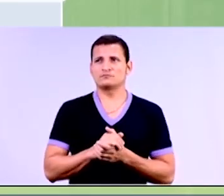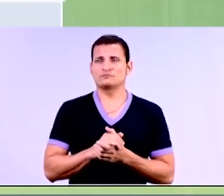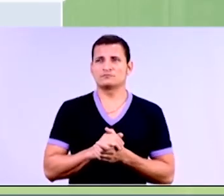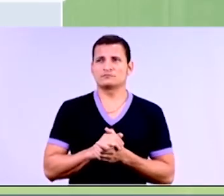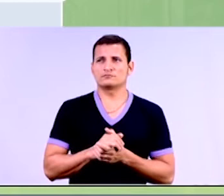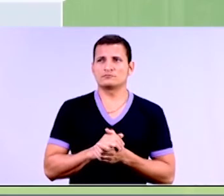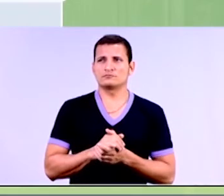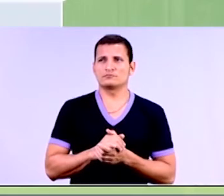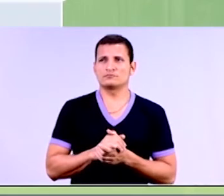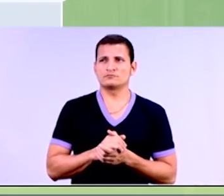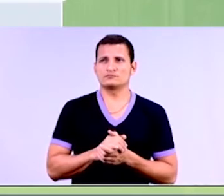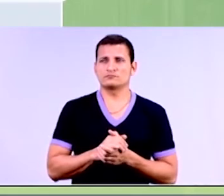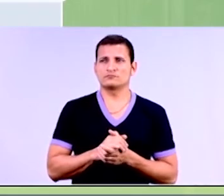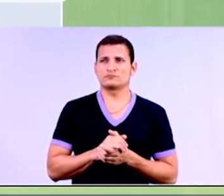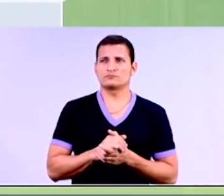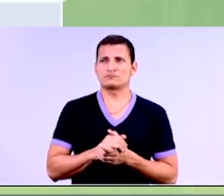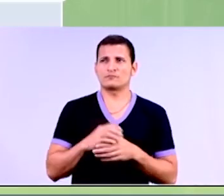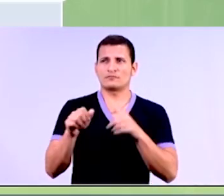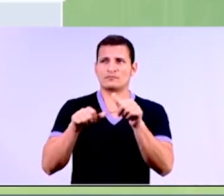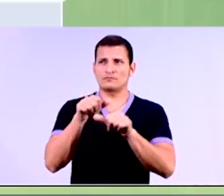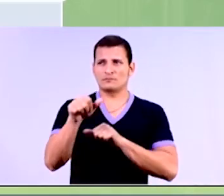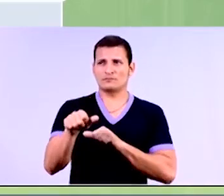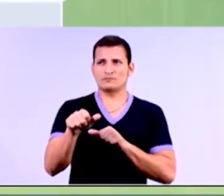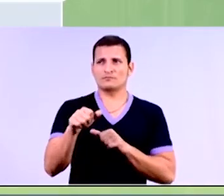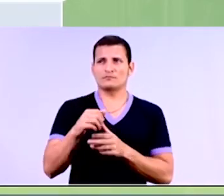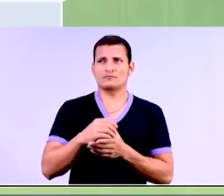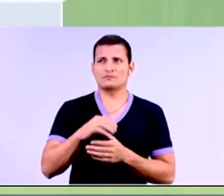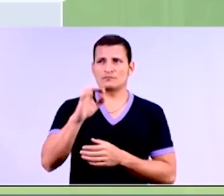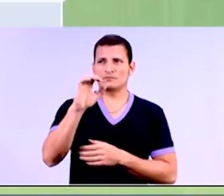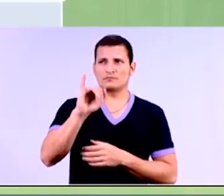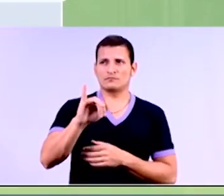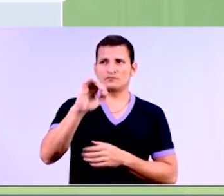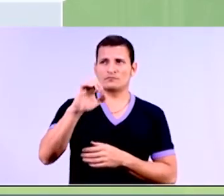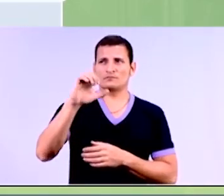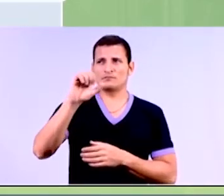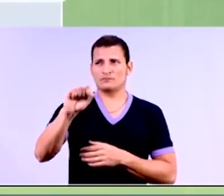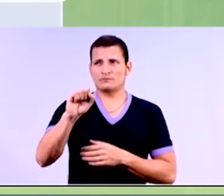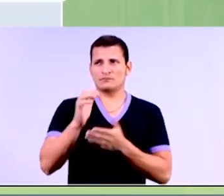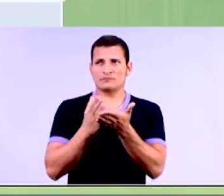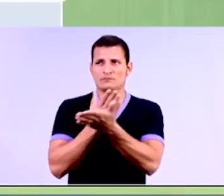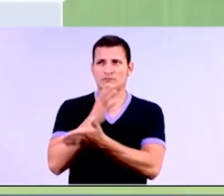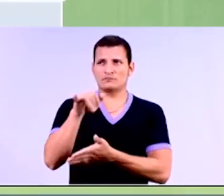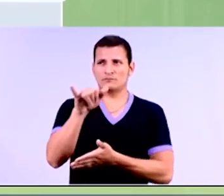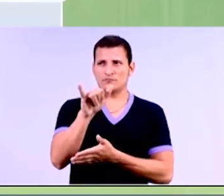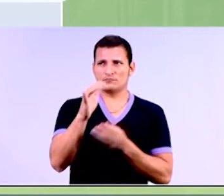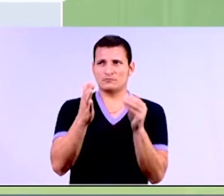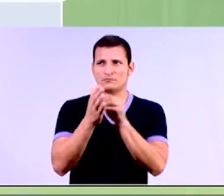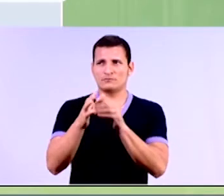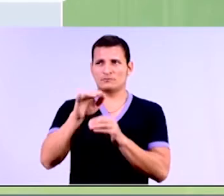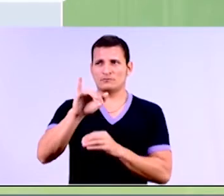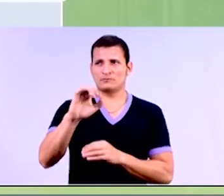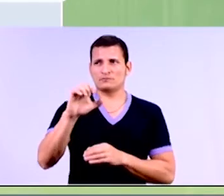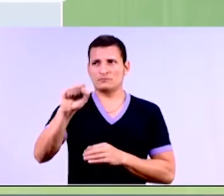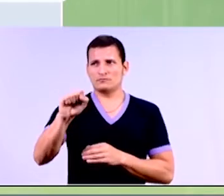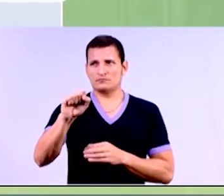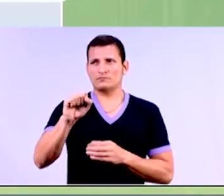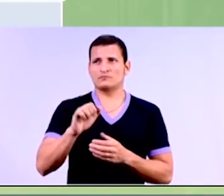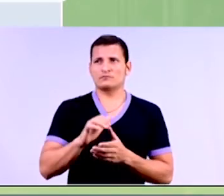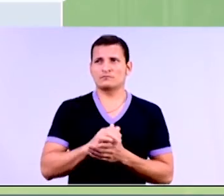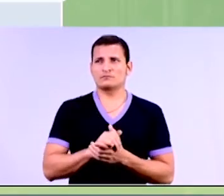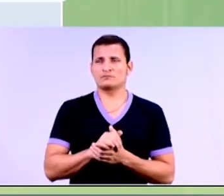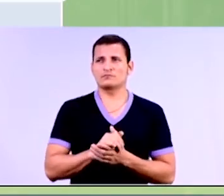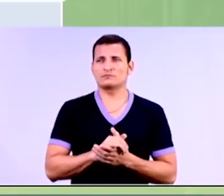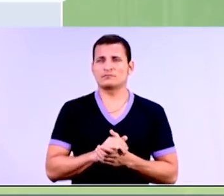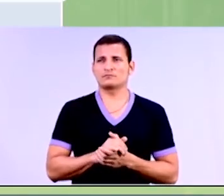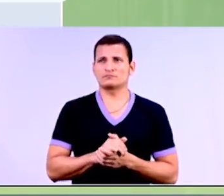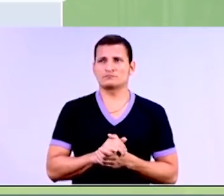Quando chega com he, she, it, a mudança é IES, tira o Y e acrescenta IES. He flies, she